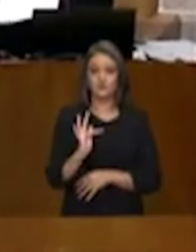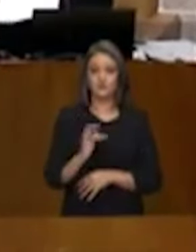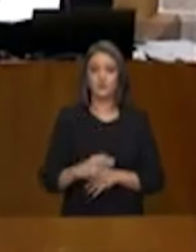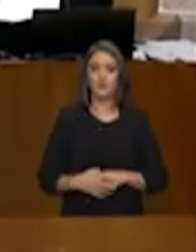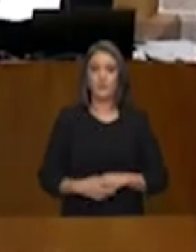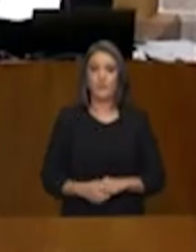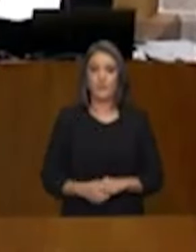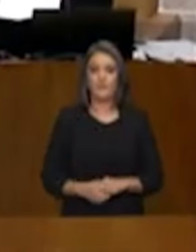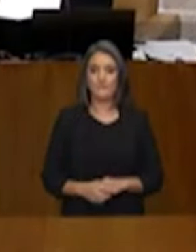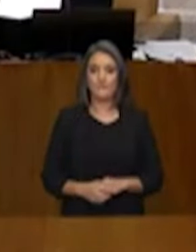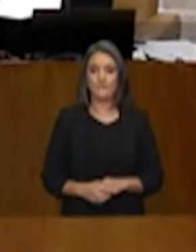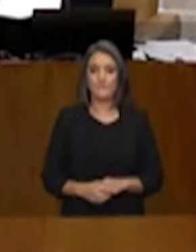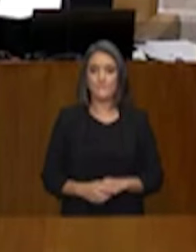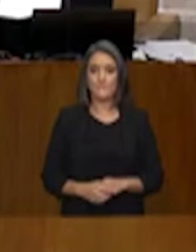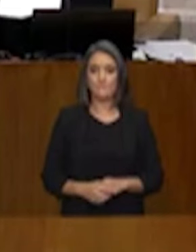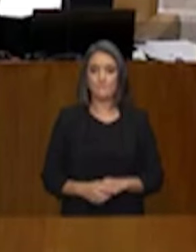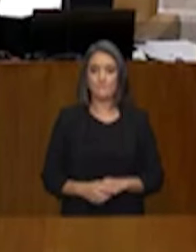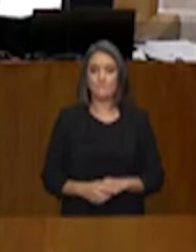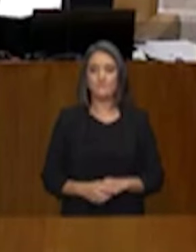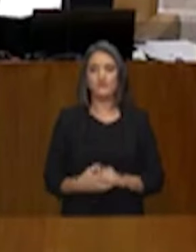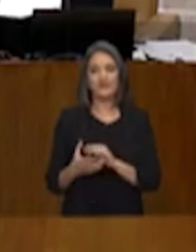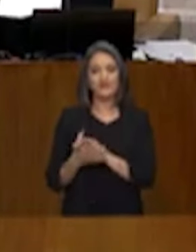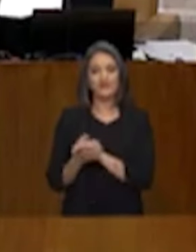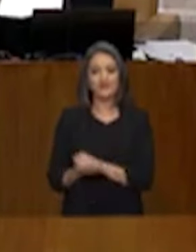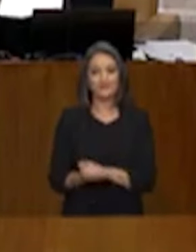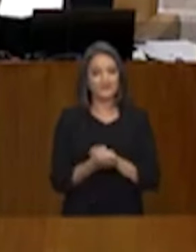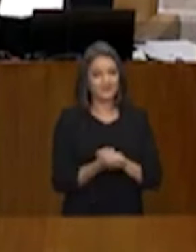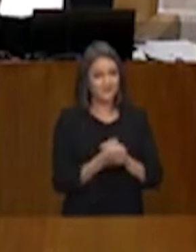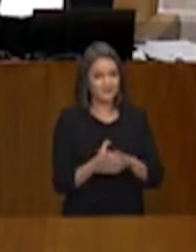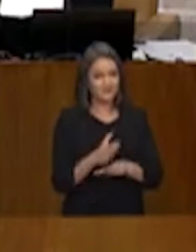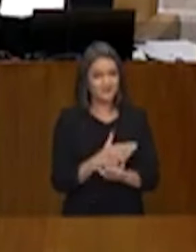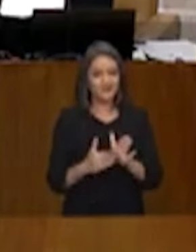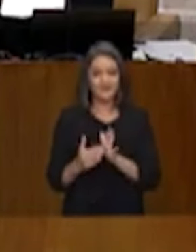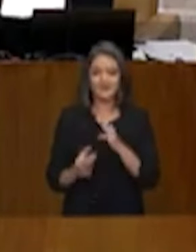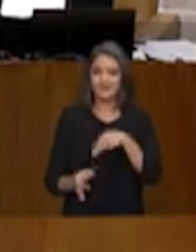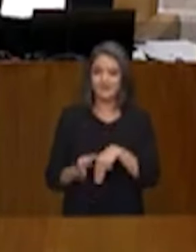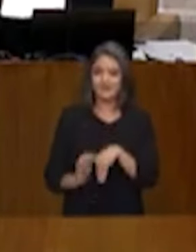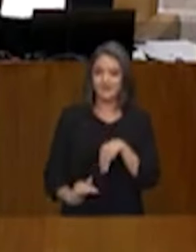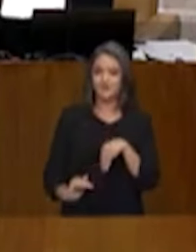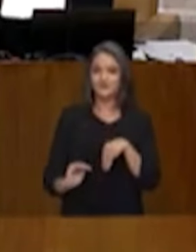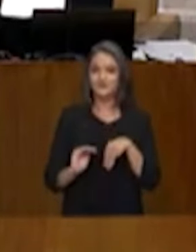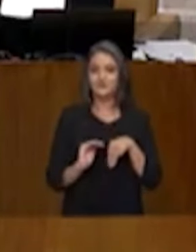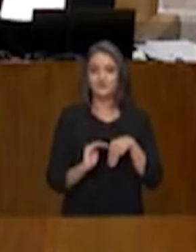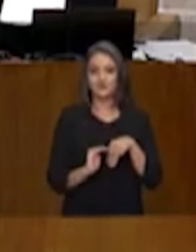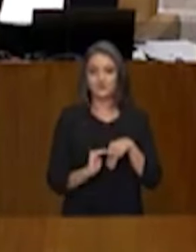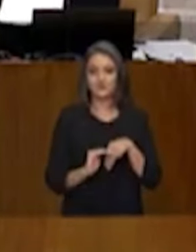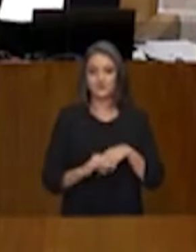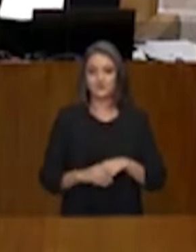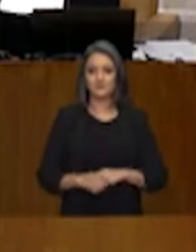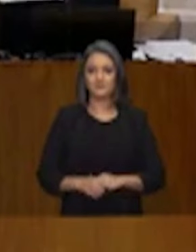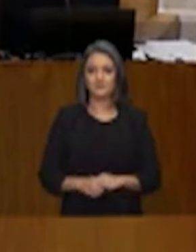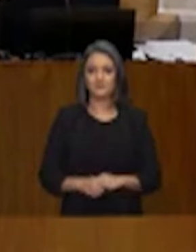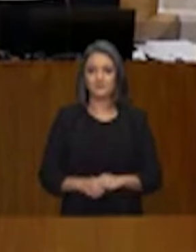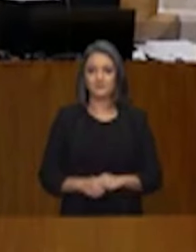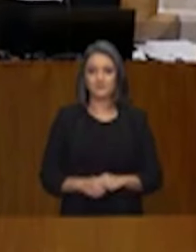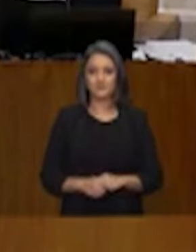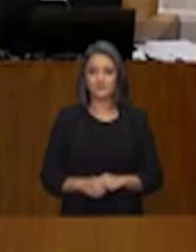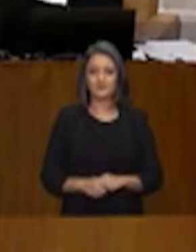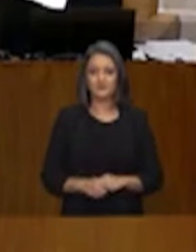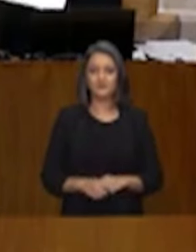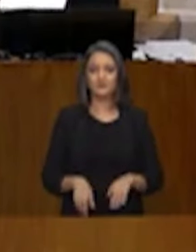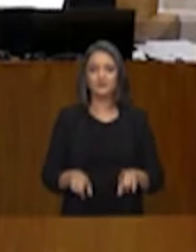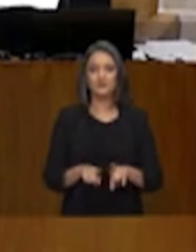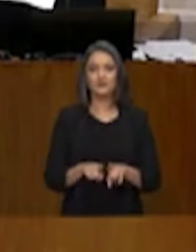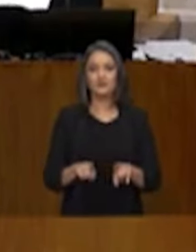mais. Assim, um orçamento bilionário que não tem controle, que a gente não vê justificativa, não tem prestação de contas. A gente